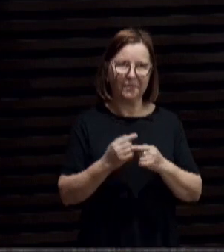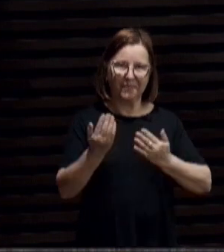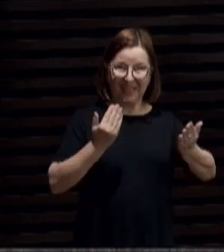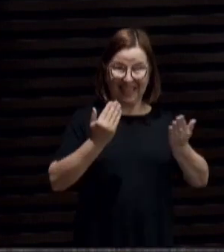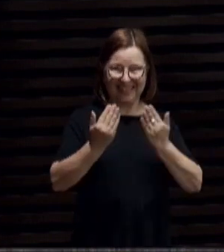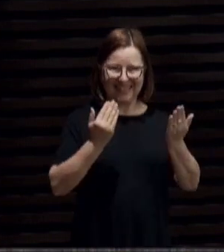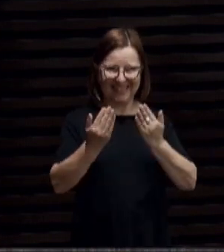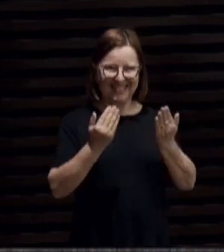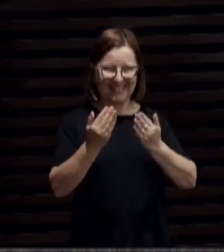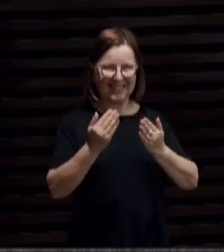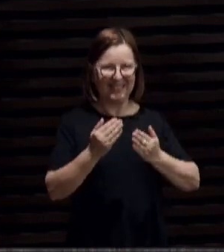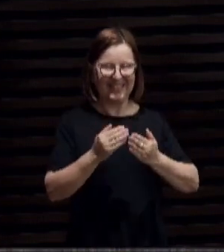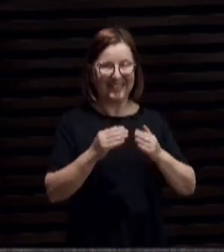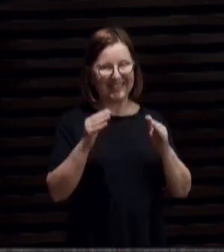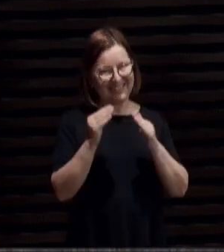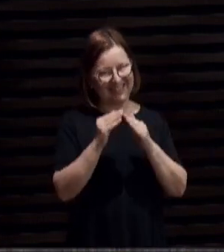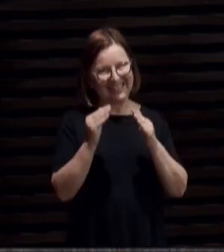terapia da casa,